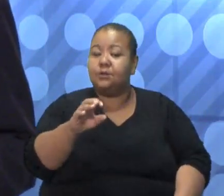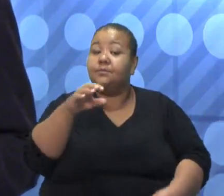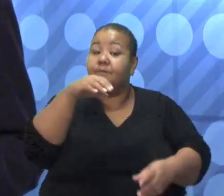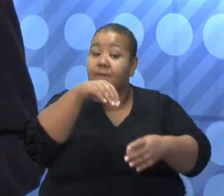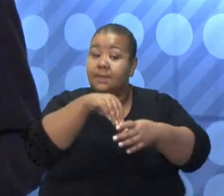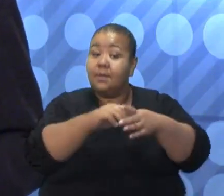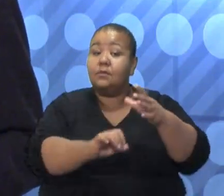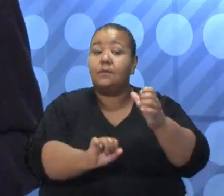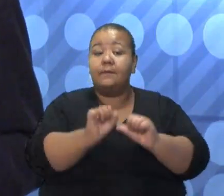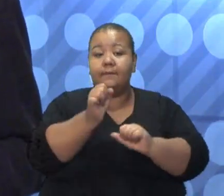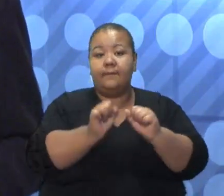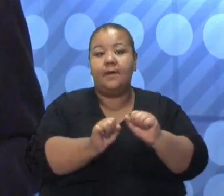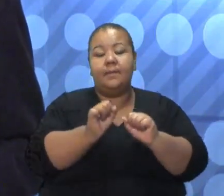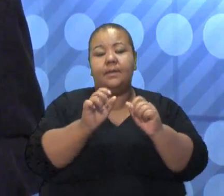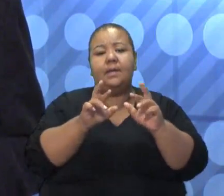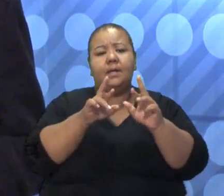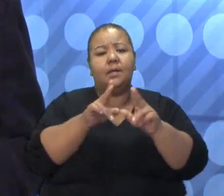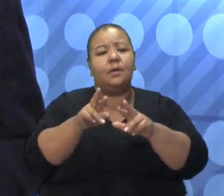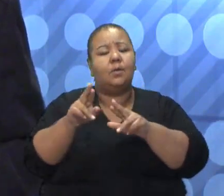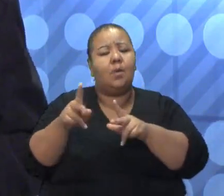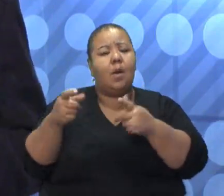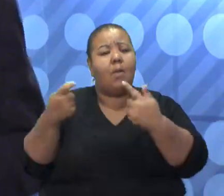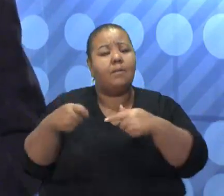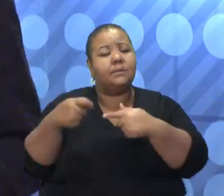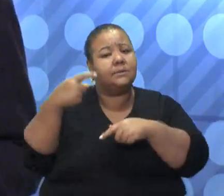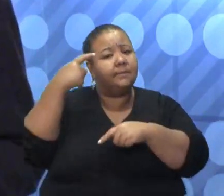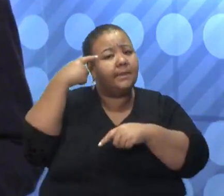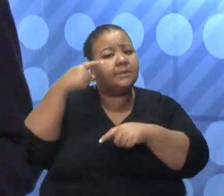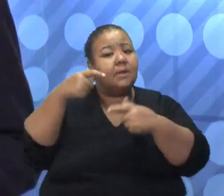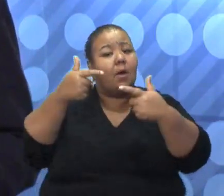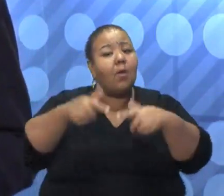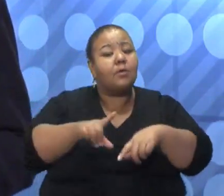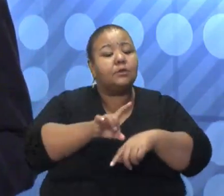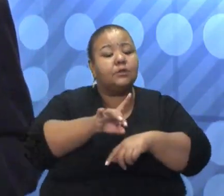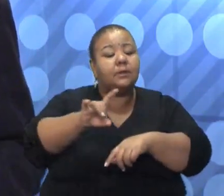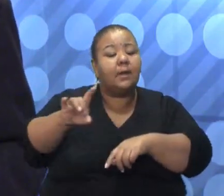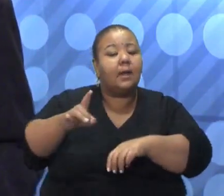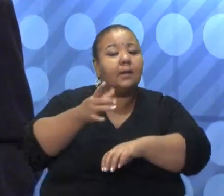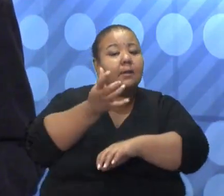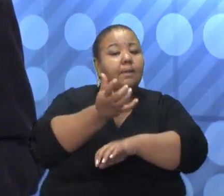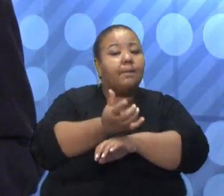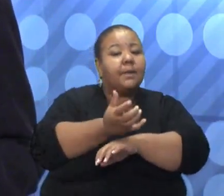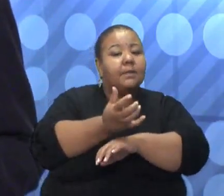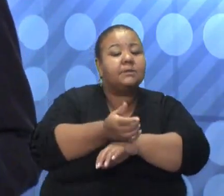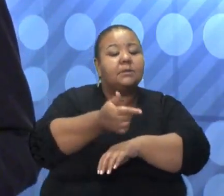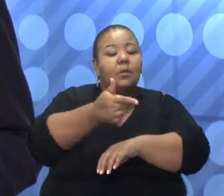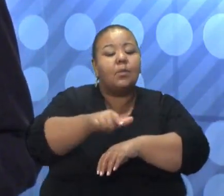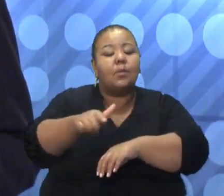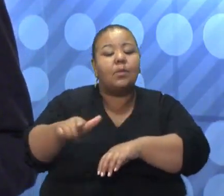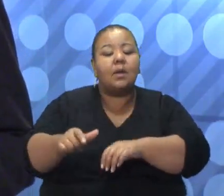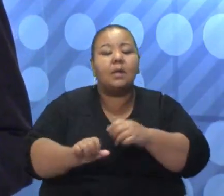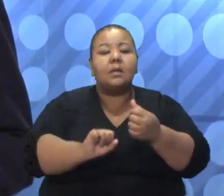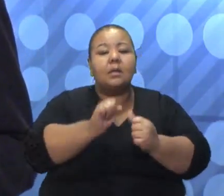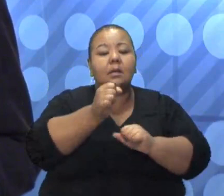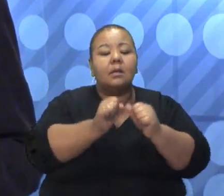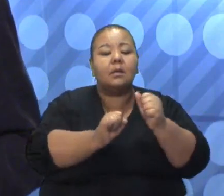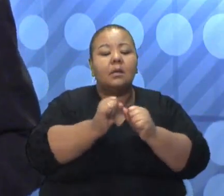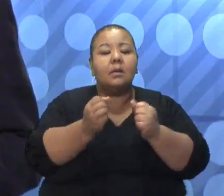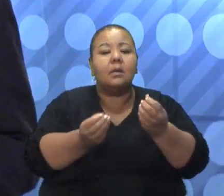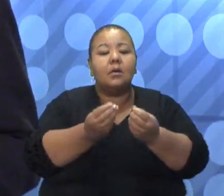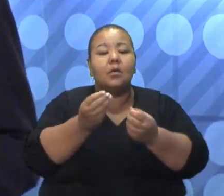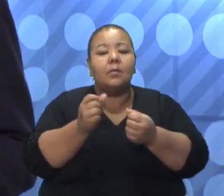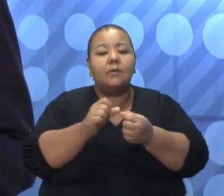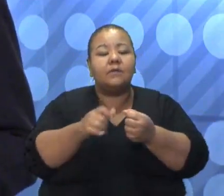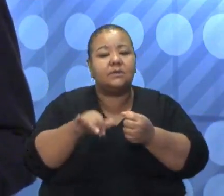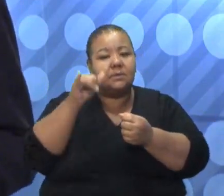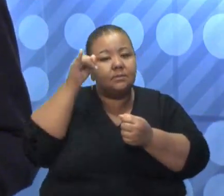Eu preciso pensar aonde vai estar cada peça, cada maquinário, como eu vou alimentar esse maquinário para que não tenha problemas na